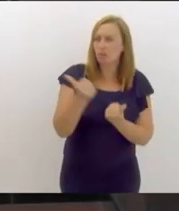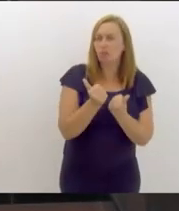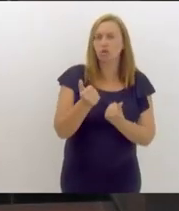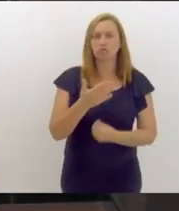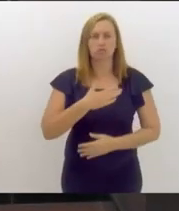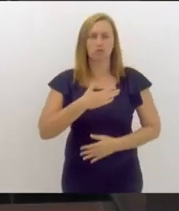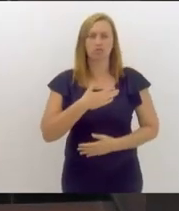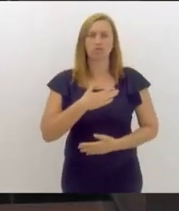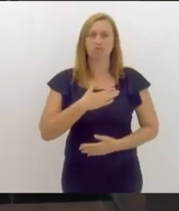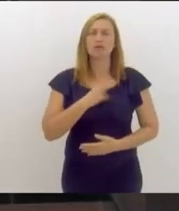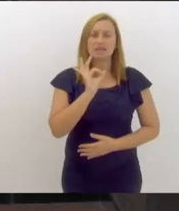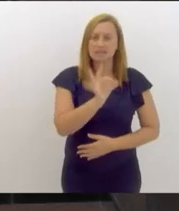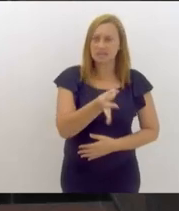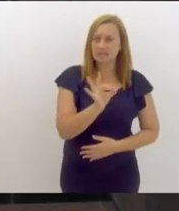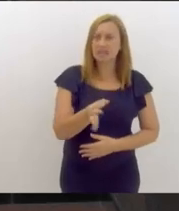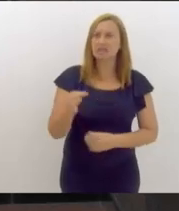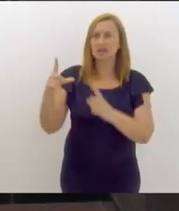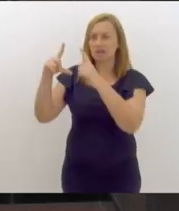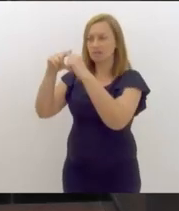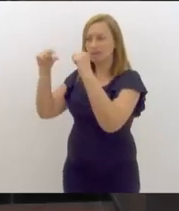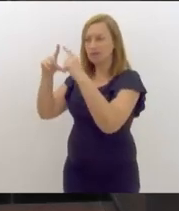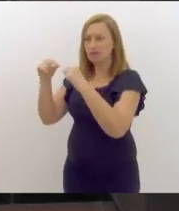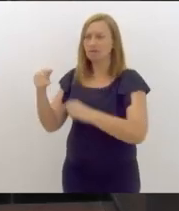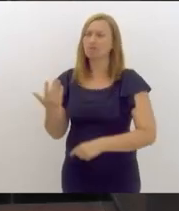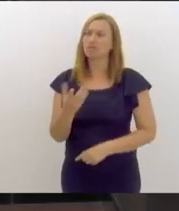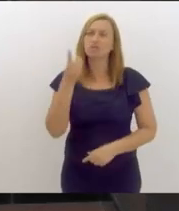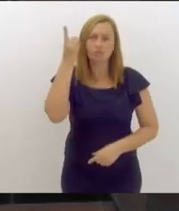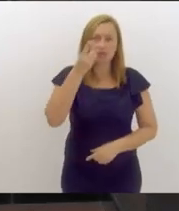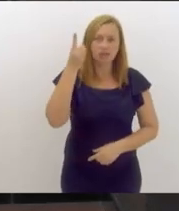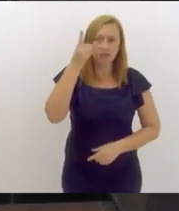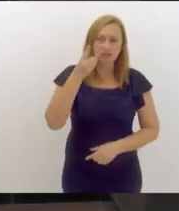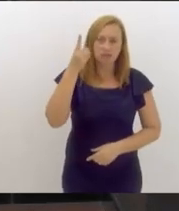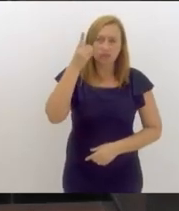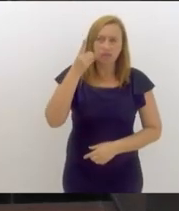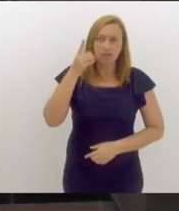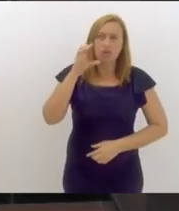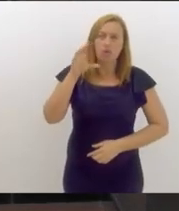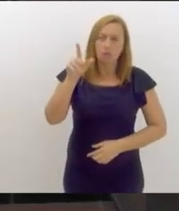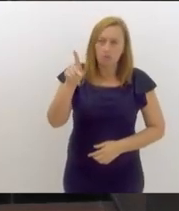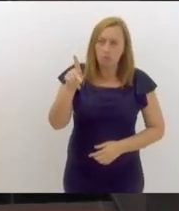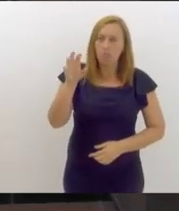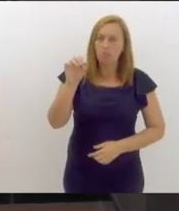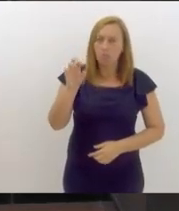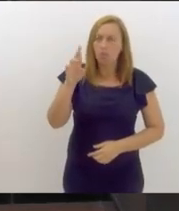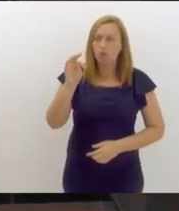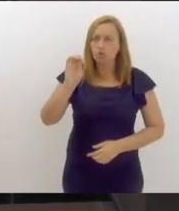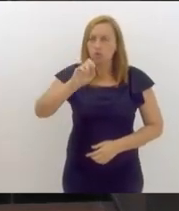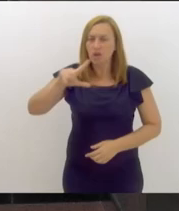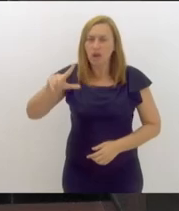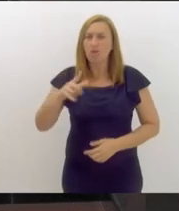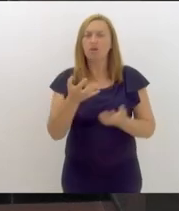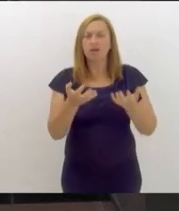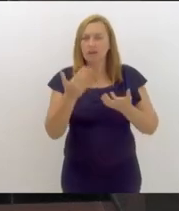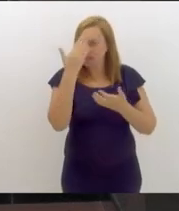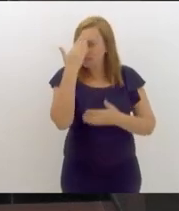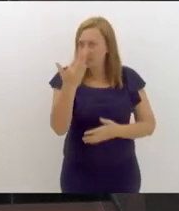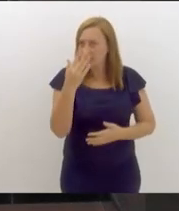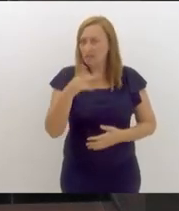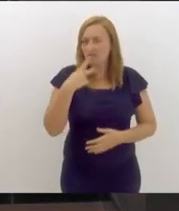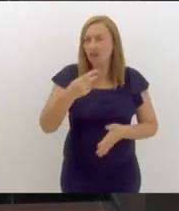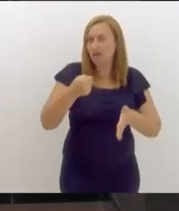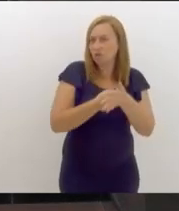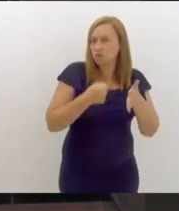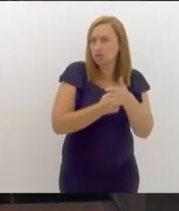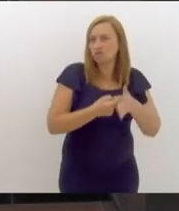desse Deputado E tenho certeza em Brasília do nosso Deputado Portugal mas quero que agradecer e dizer que nós estaremos